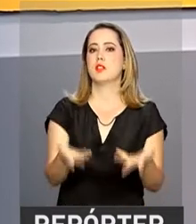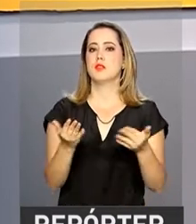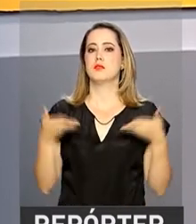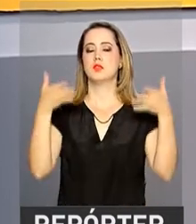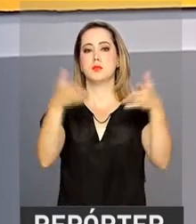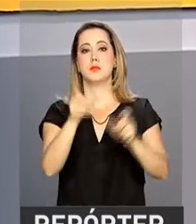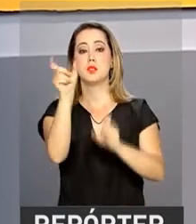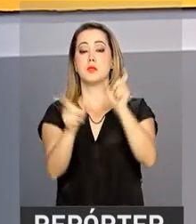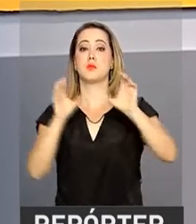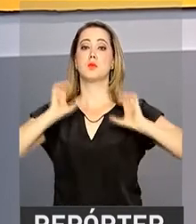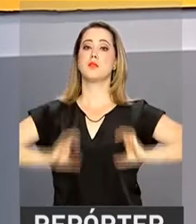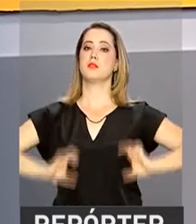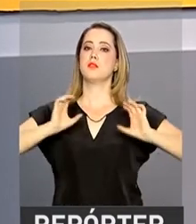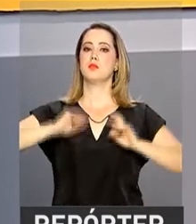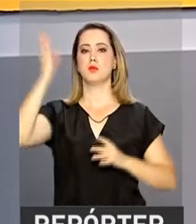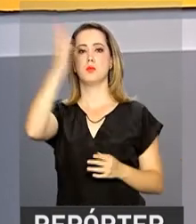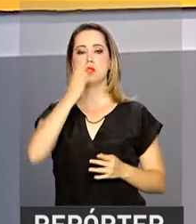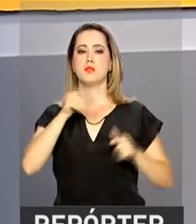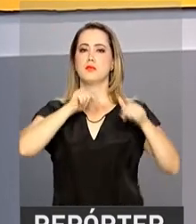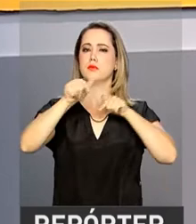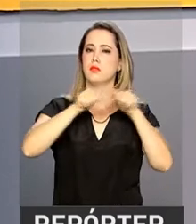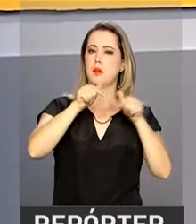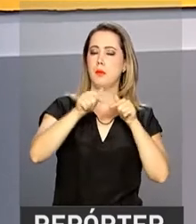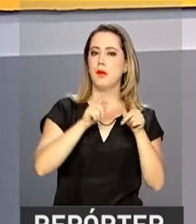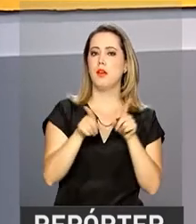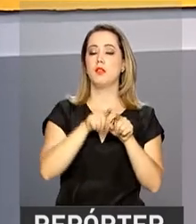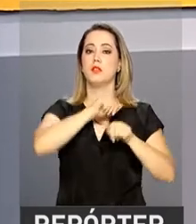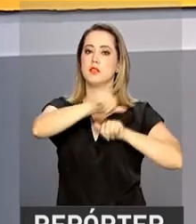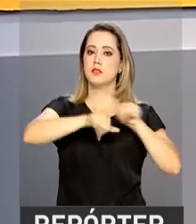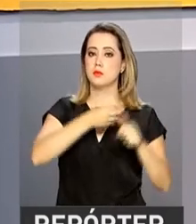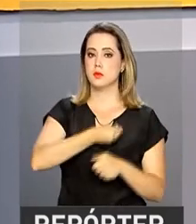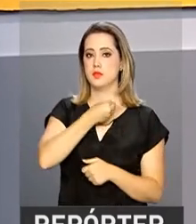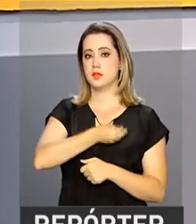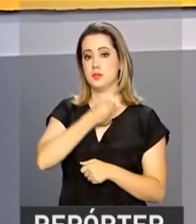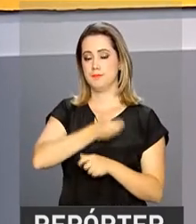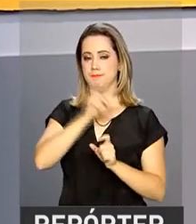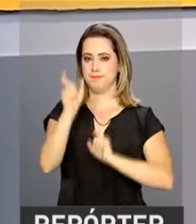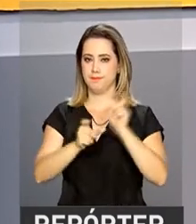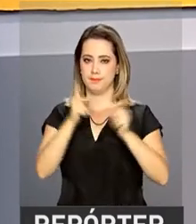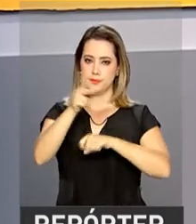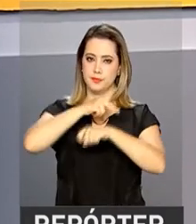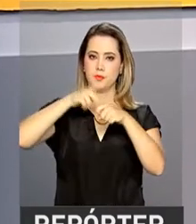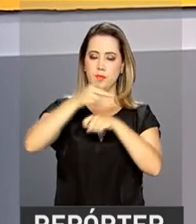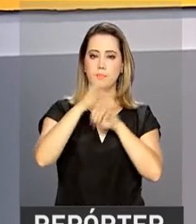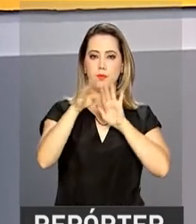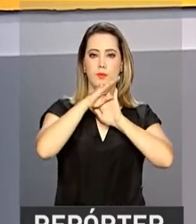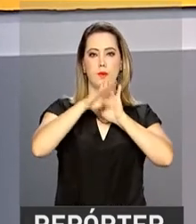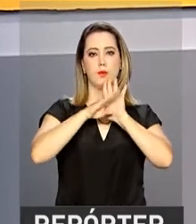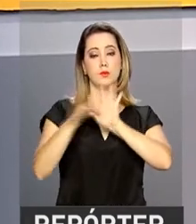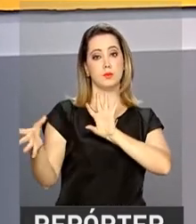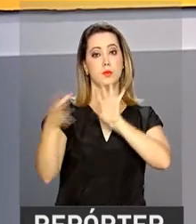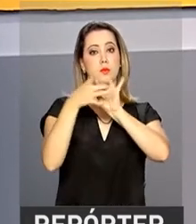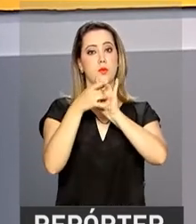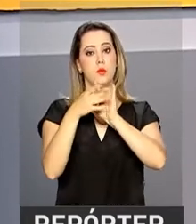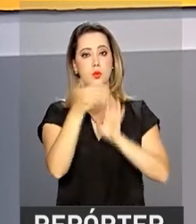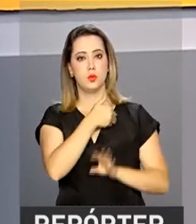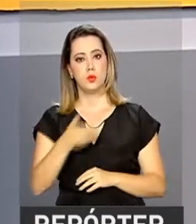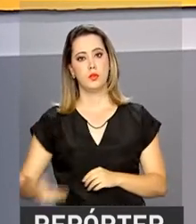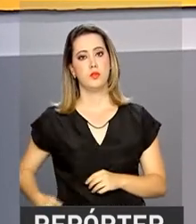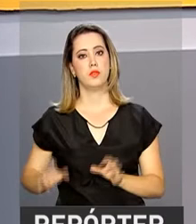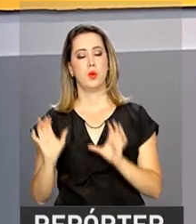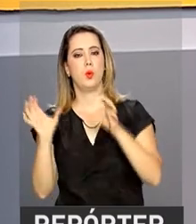dos cidadãos brasileiros em ações que transformam a vida das pessoas e do país. O programa será feito em conjunto pelo